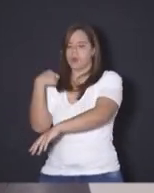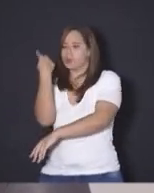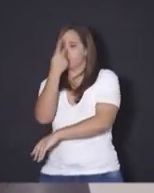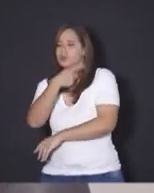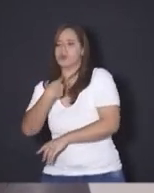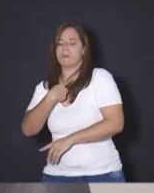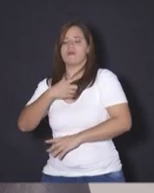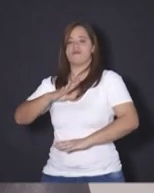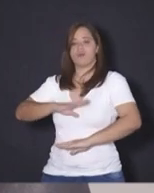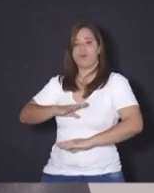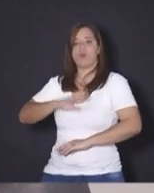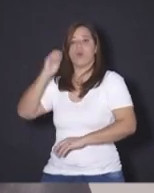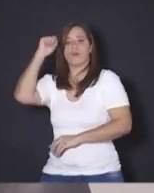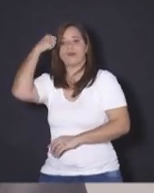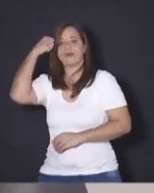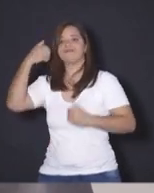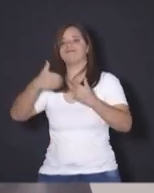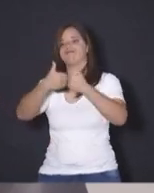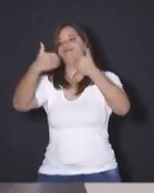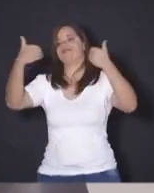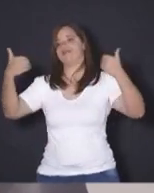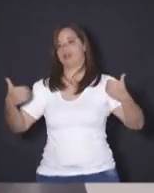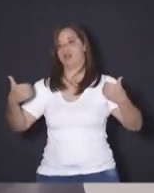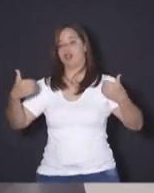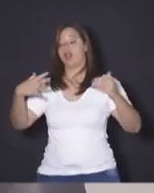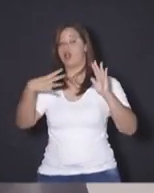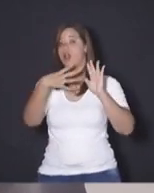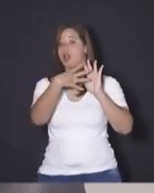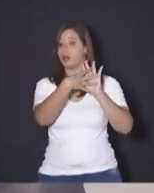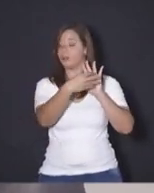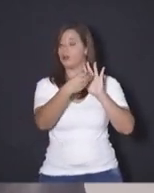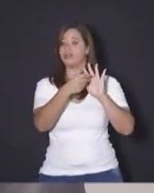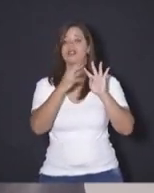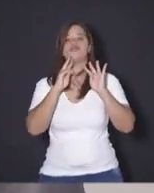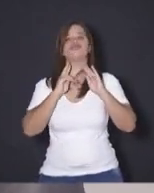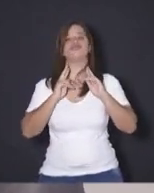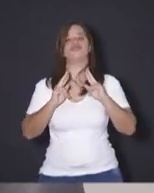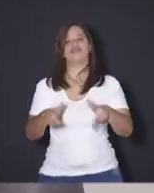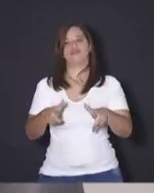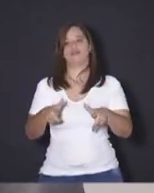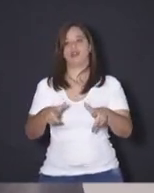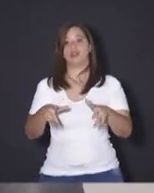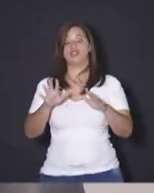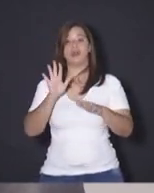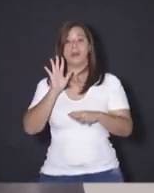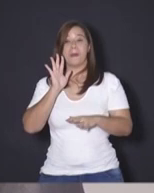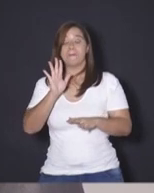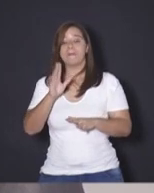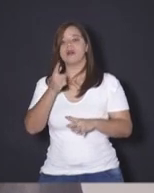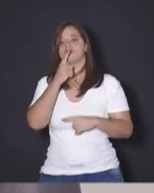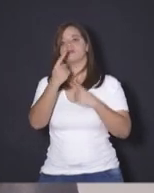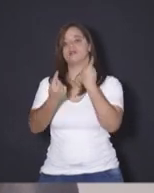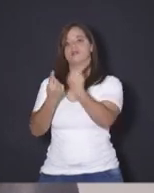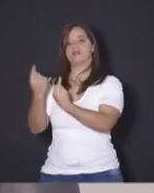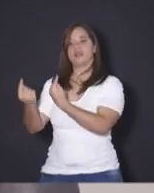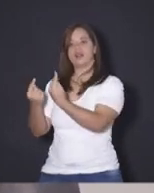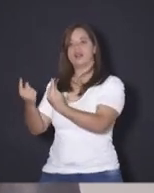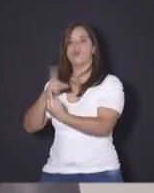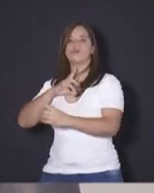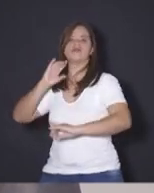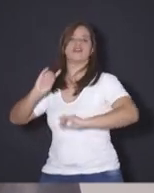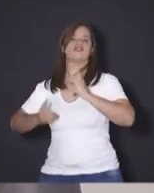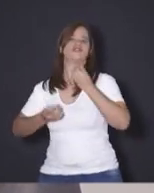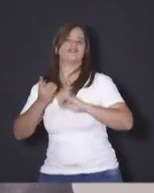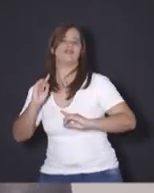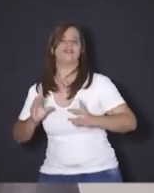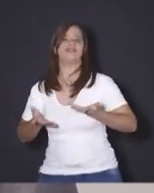apartheid somos modelos completamente diferentes mas cada um tem sua dinâmica